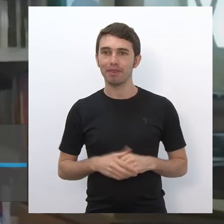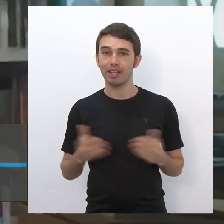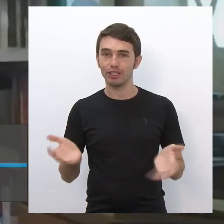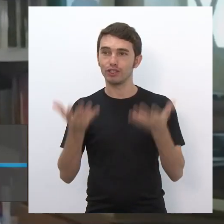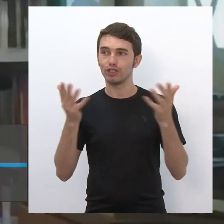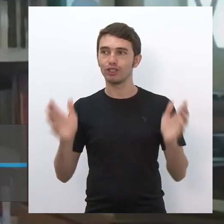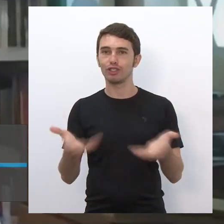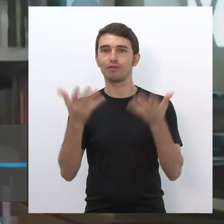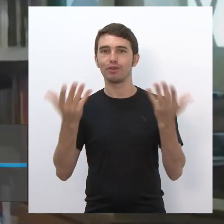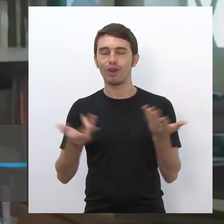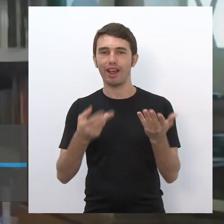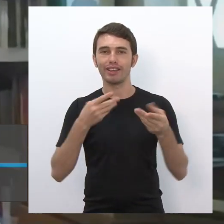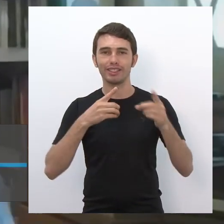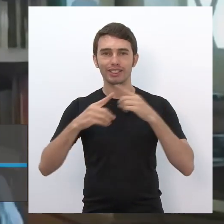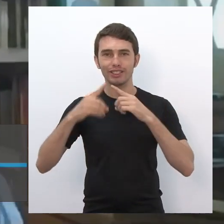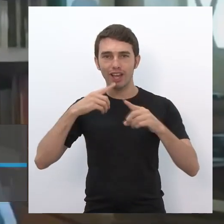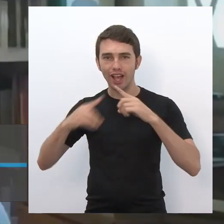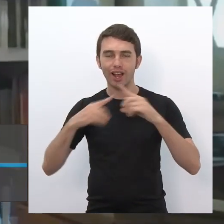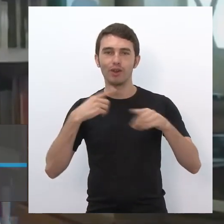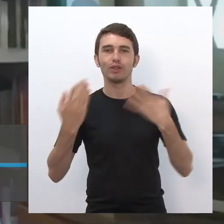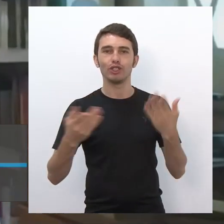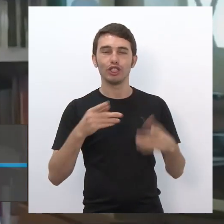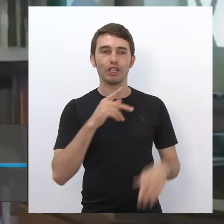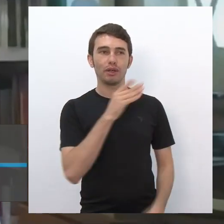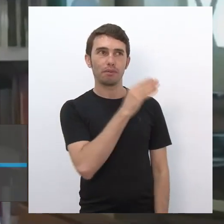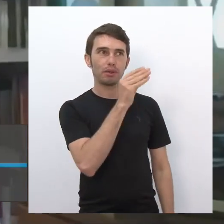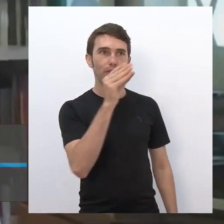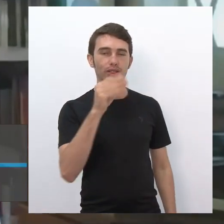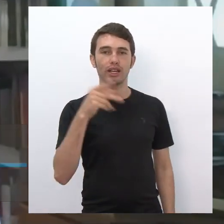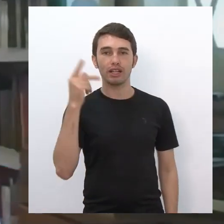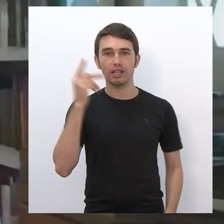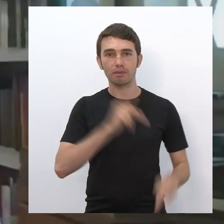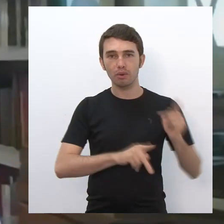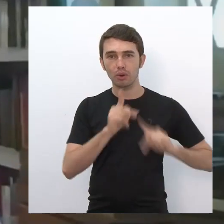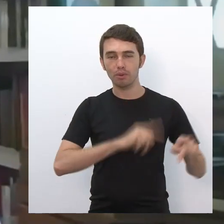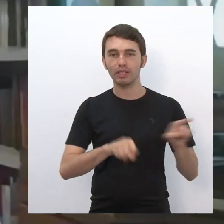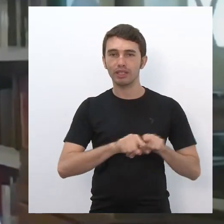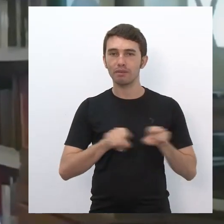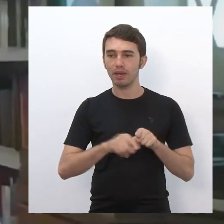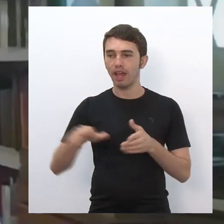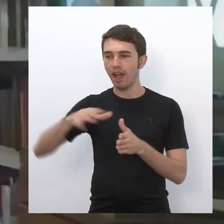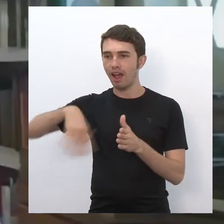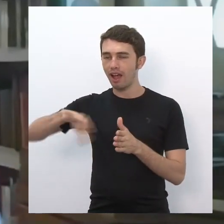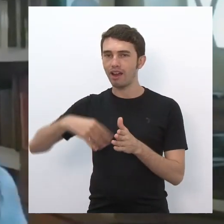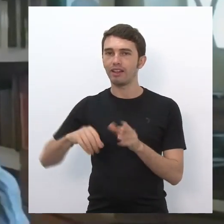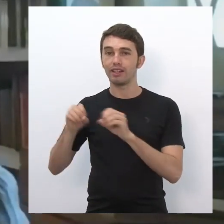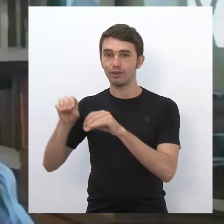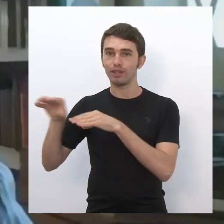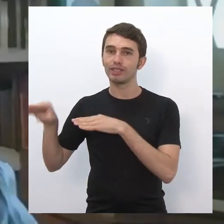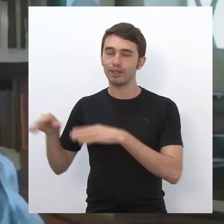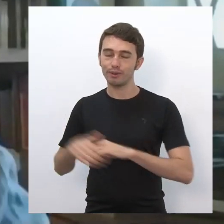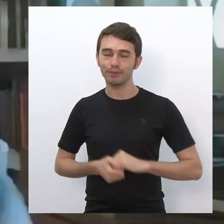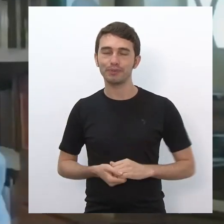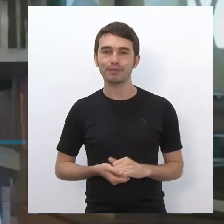estimular mais esse diálogo entre bibliotecas públicas e a área da educação.